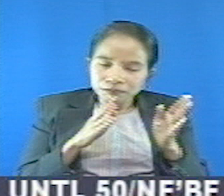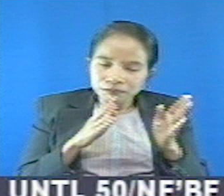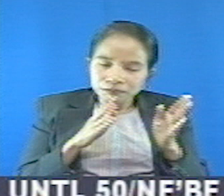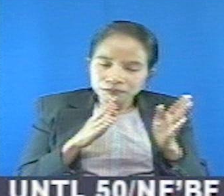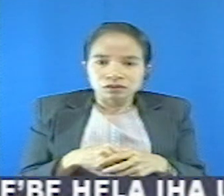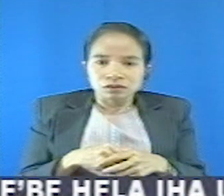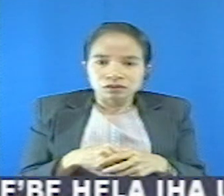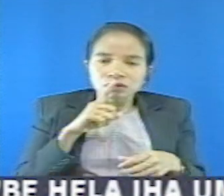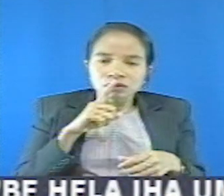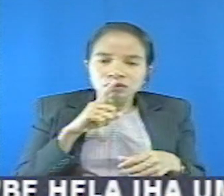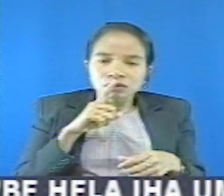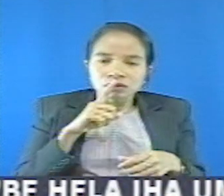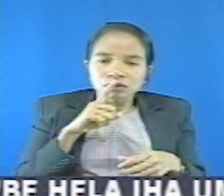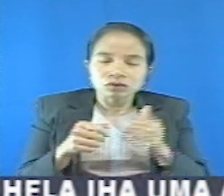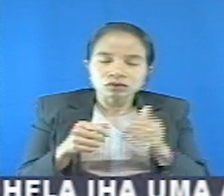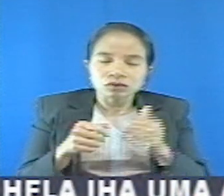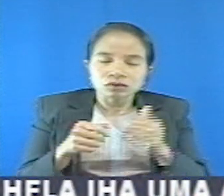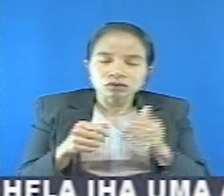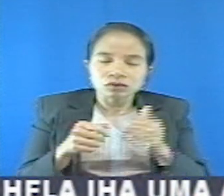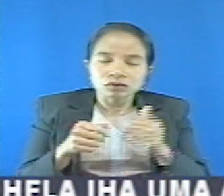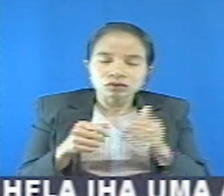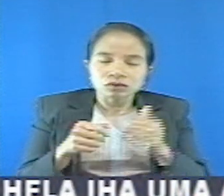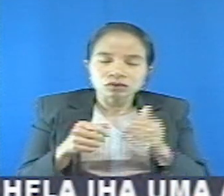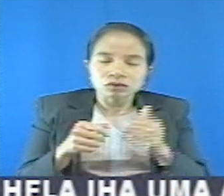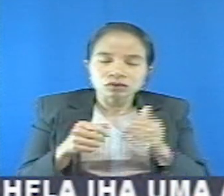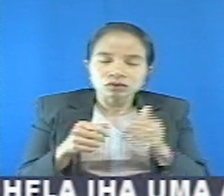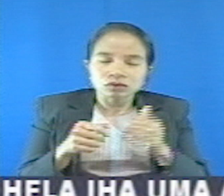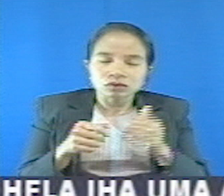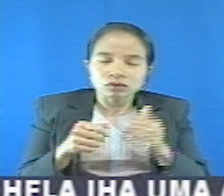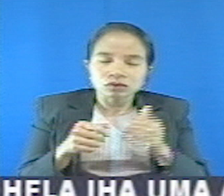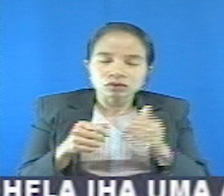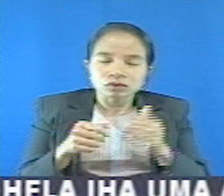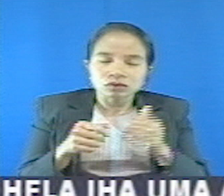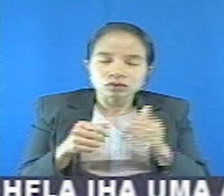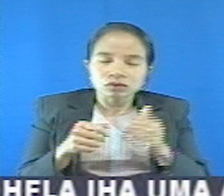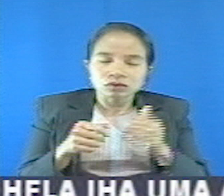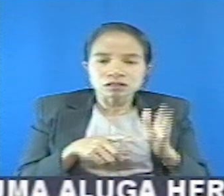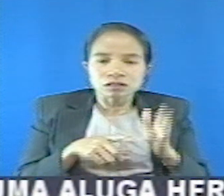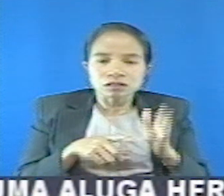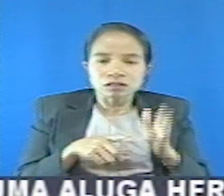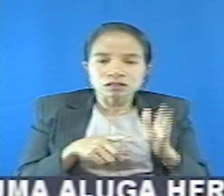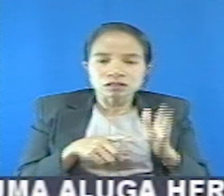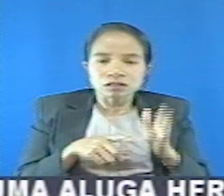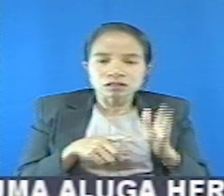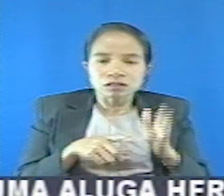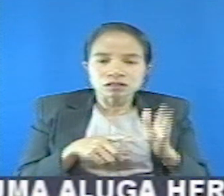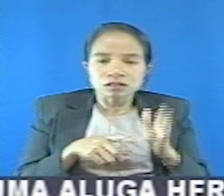se continua a ter procedimento legal mesmo que depende da queixa mesmo que parte lazado sir se hato bai